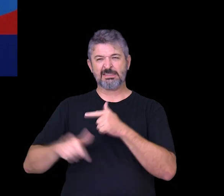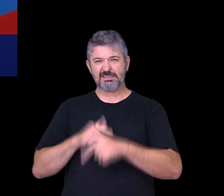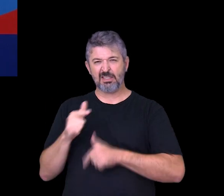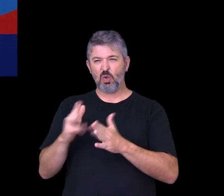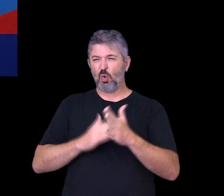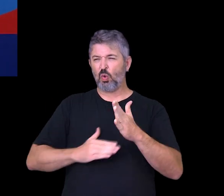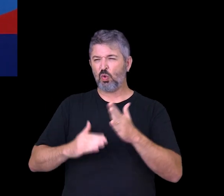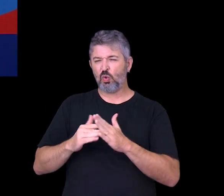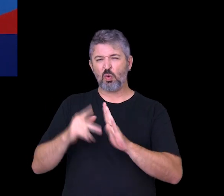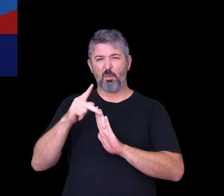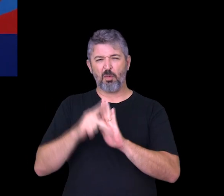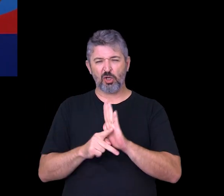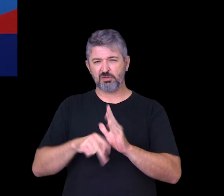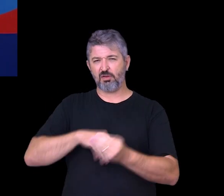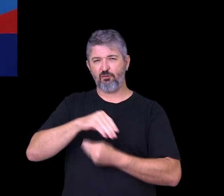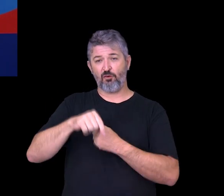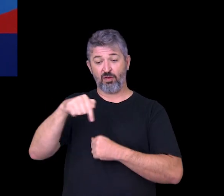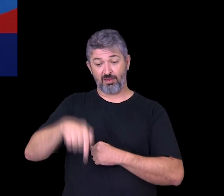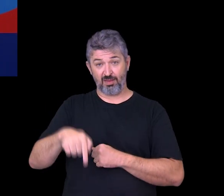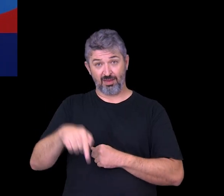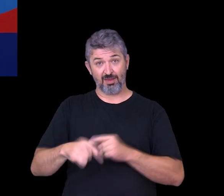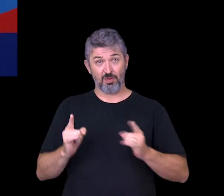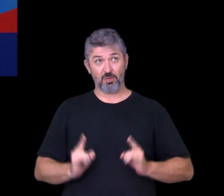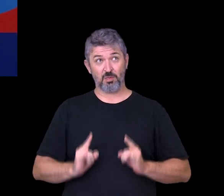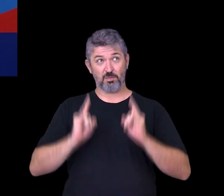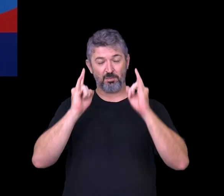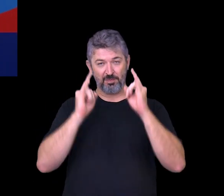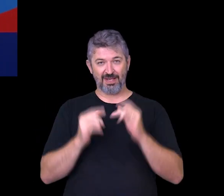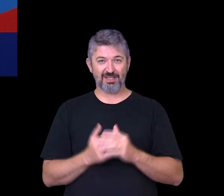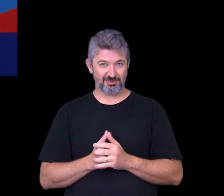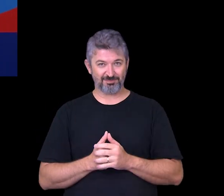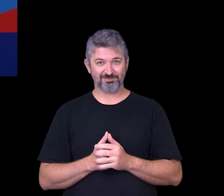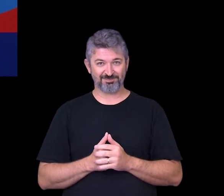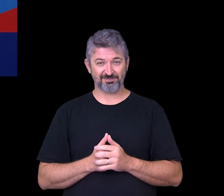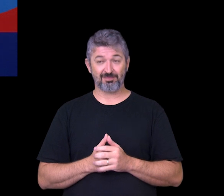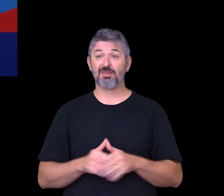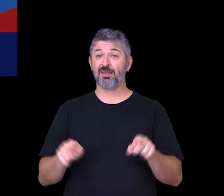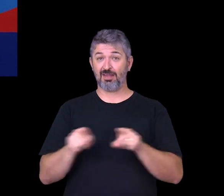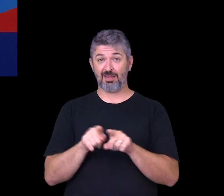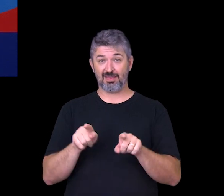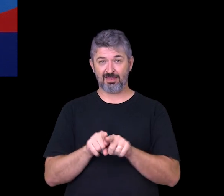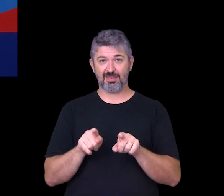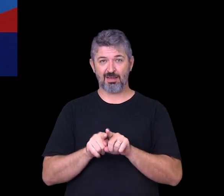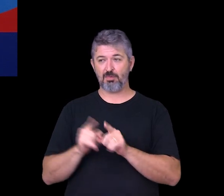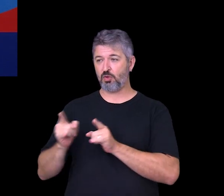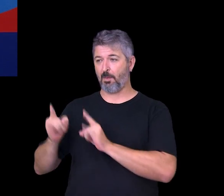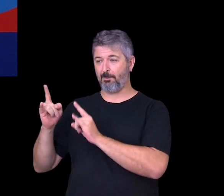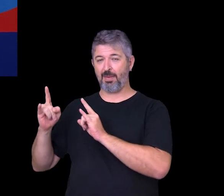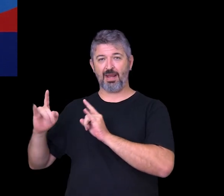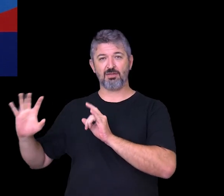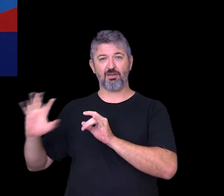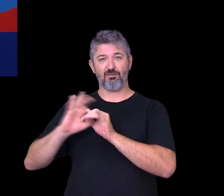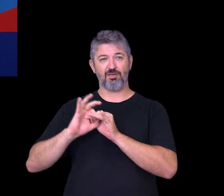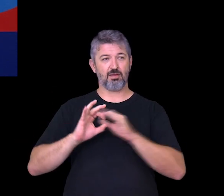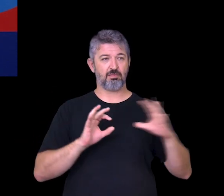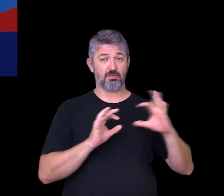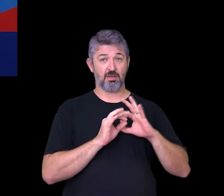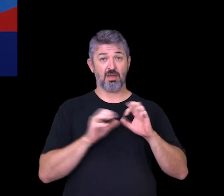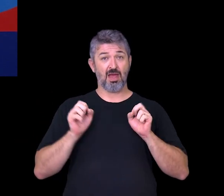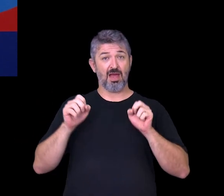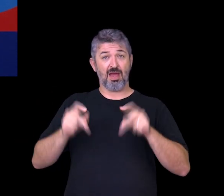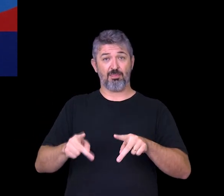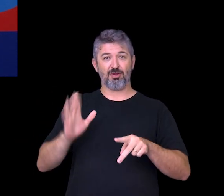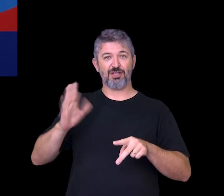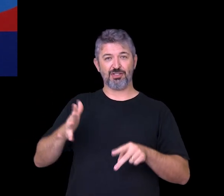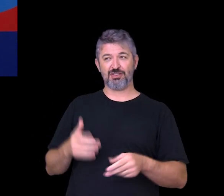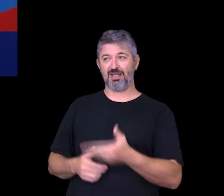que envolveram este prédio, o Palácio do Congresso Nacional e os seus anexos. Está aposentado desde dezembro de